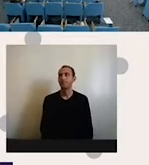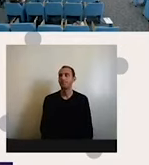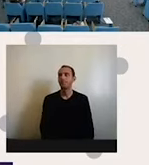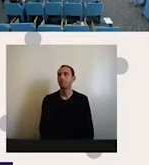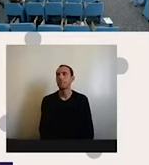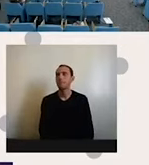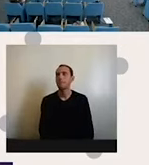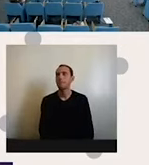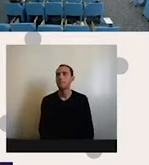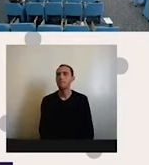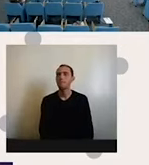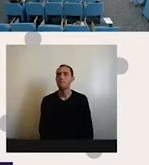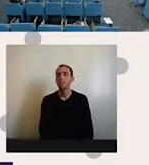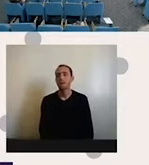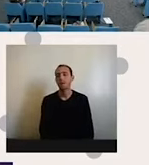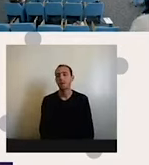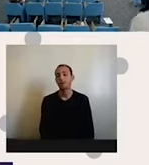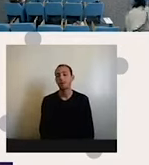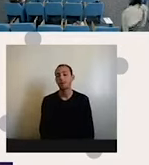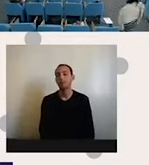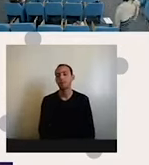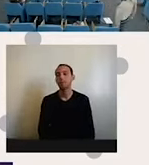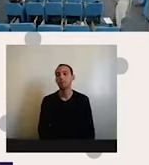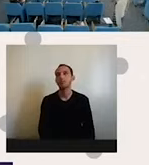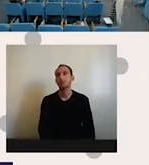Ministério Público. Oi?